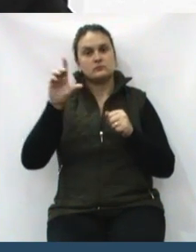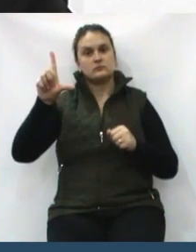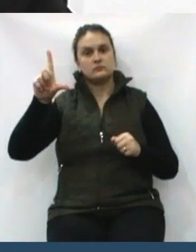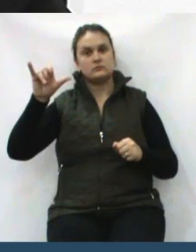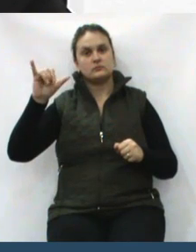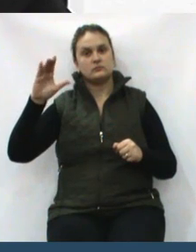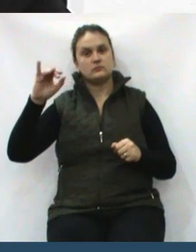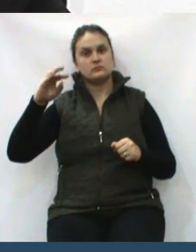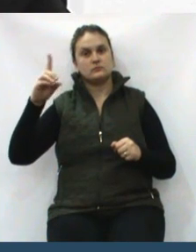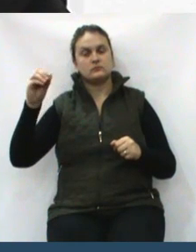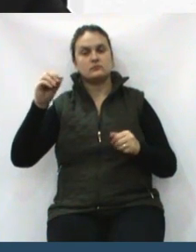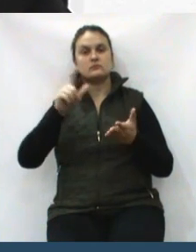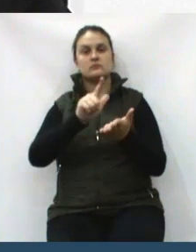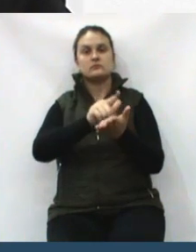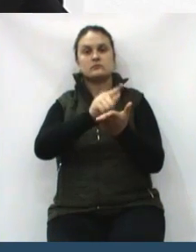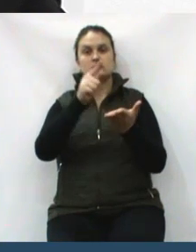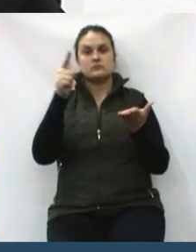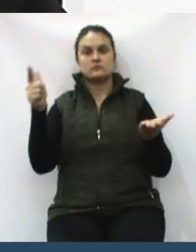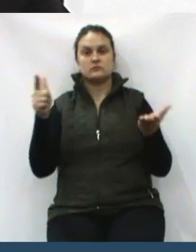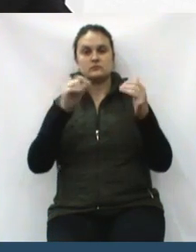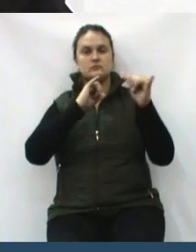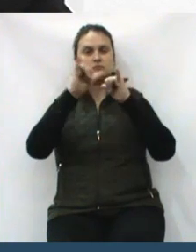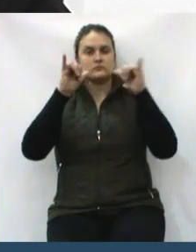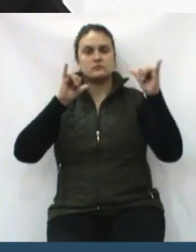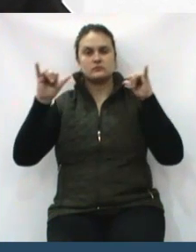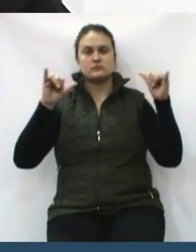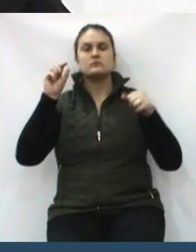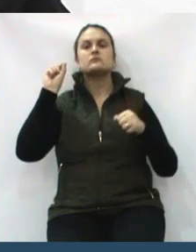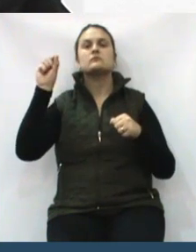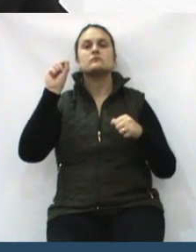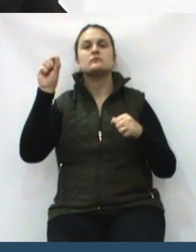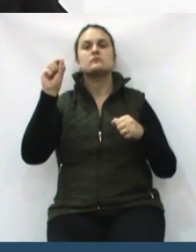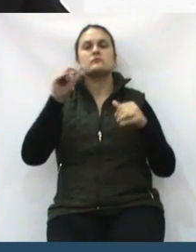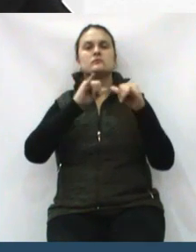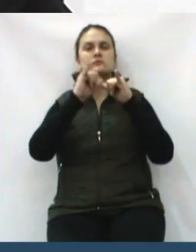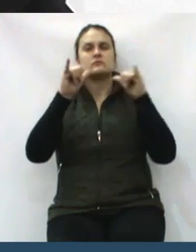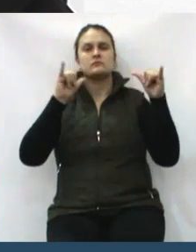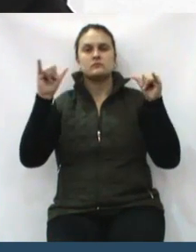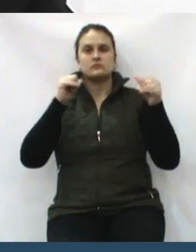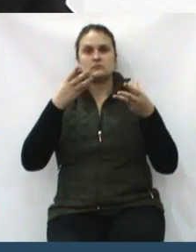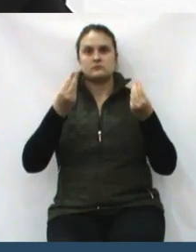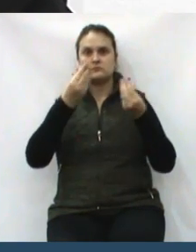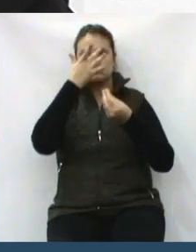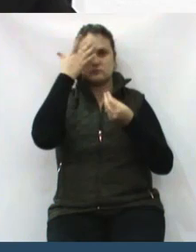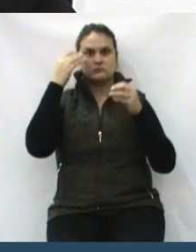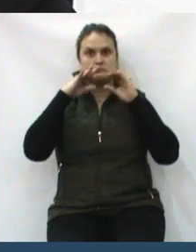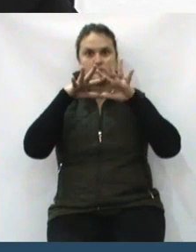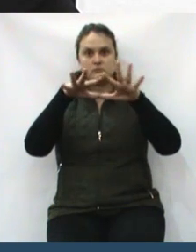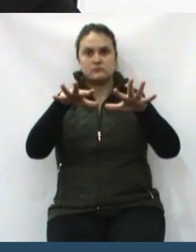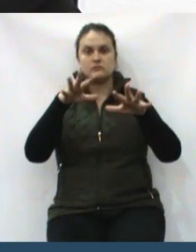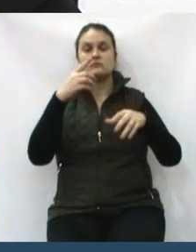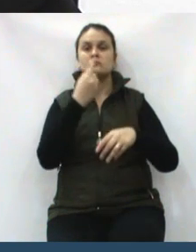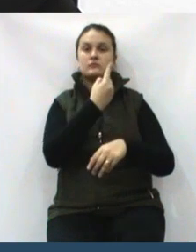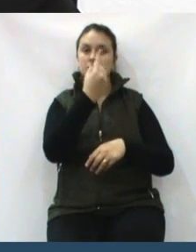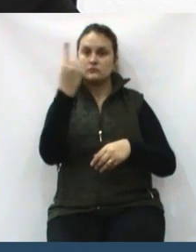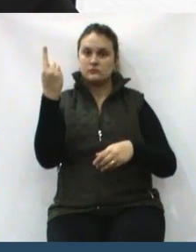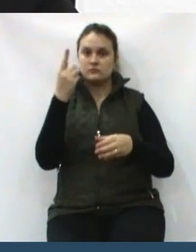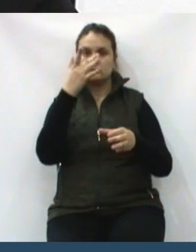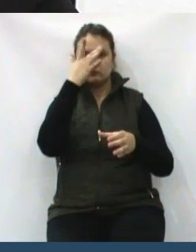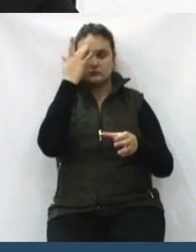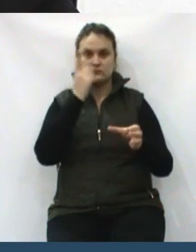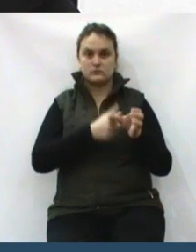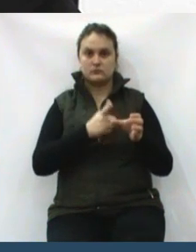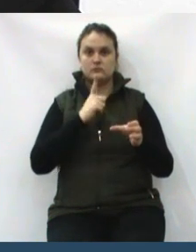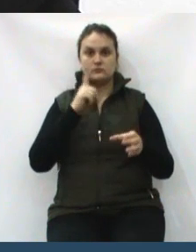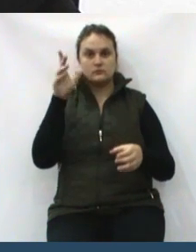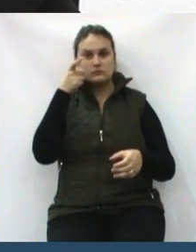ser publicado no jornal de grande circulação. Mas o que é grande circulação? Cada município tem o seu